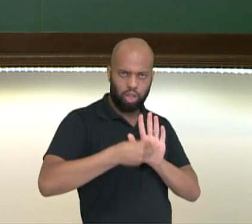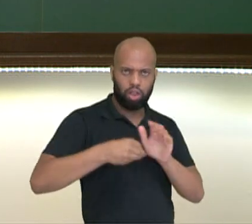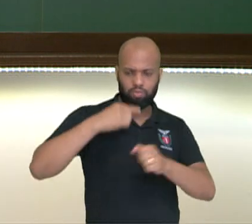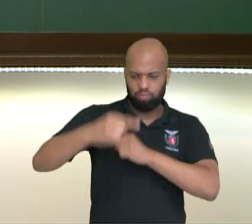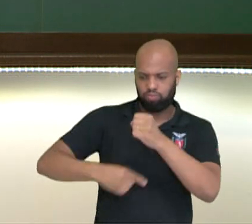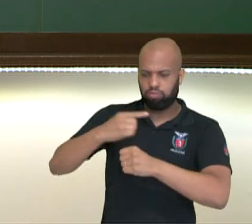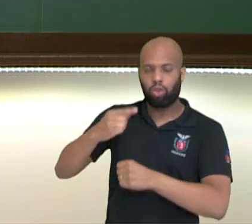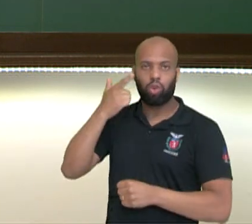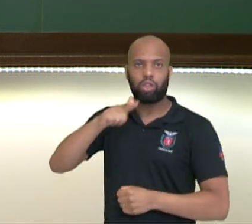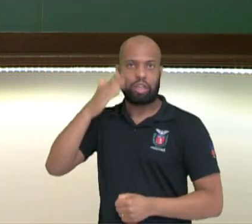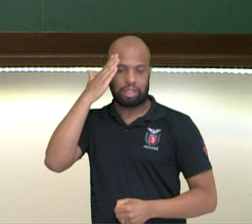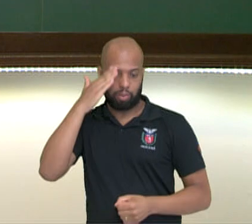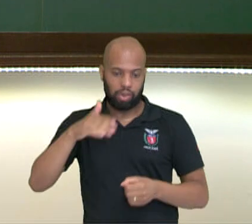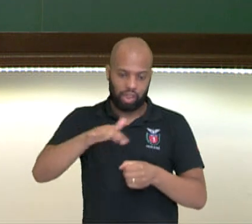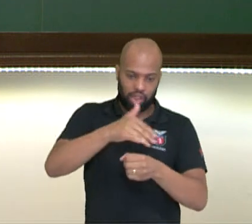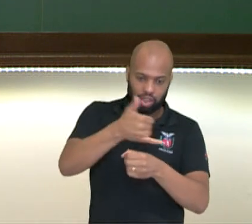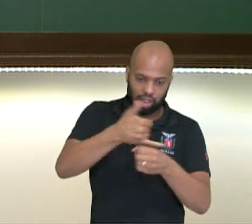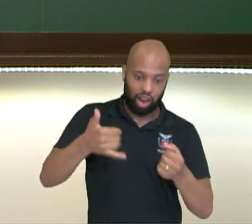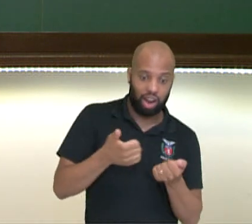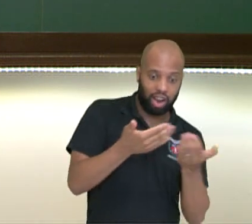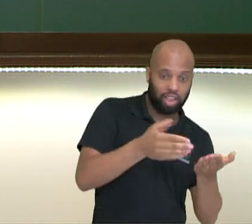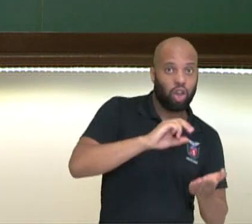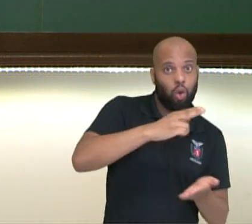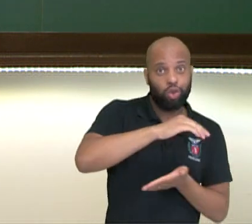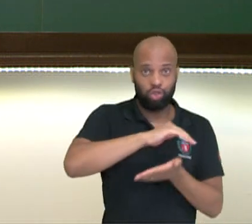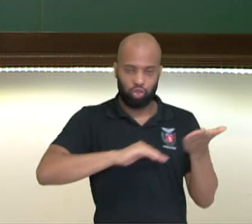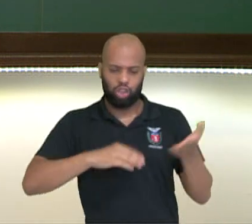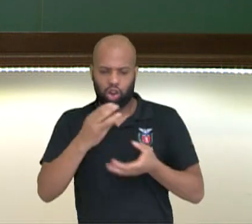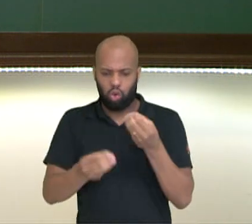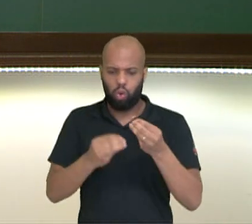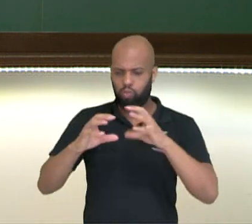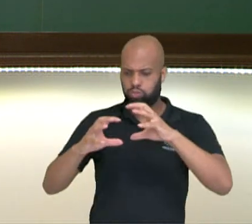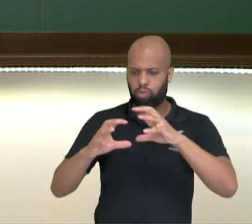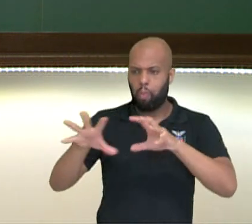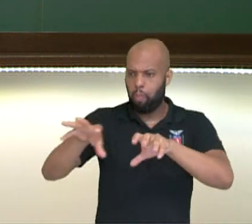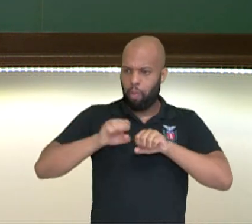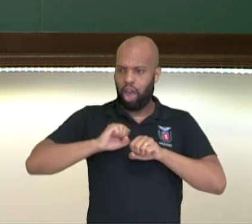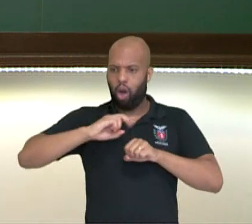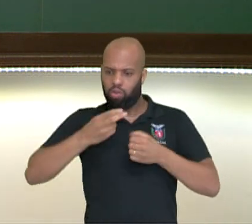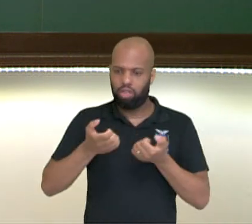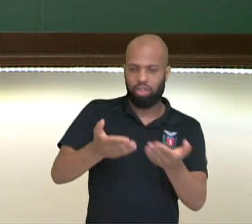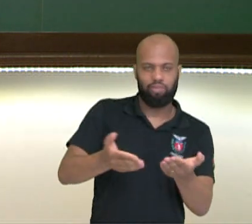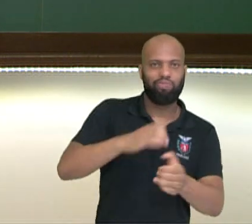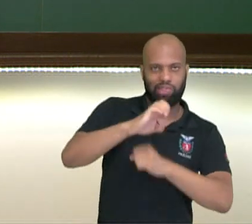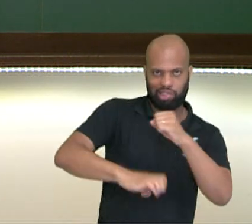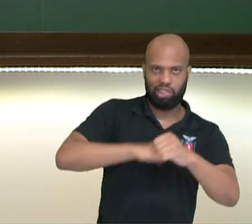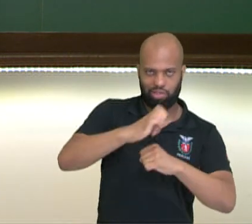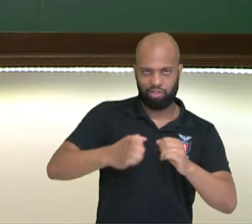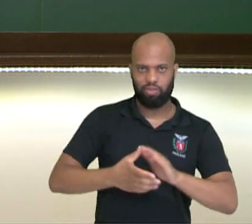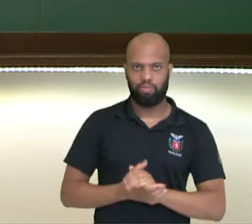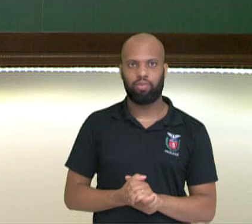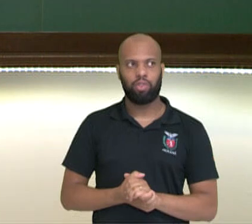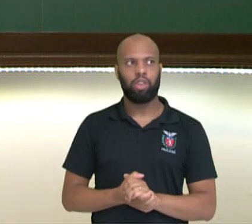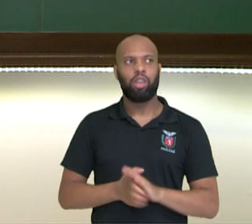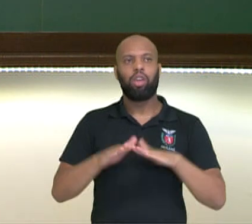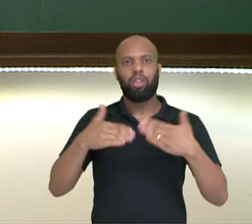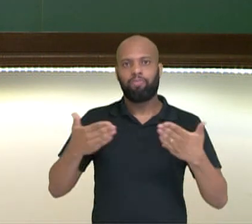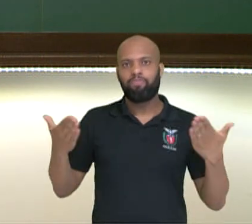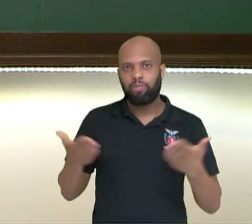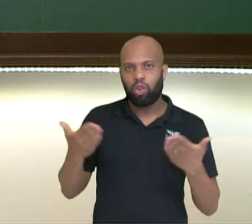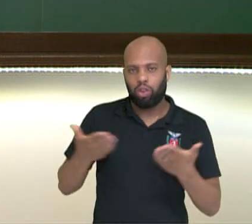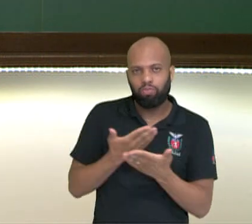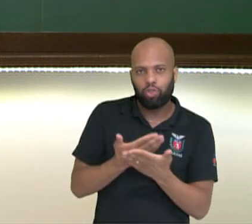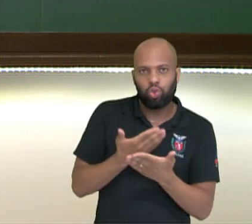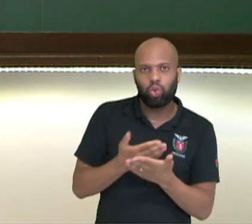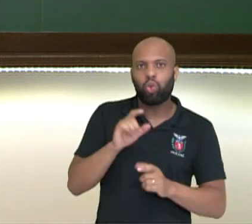de eletrização, a gente entender como que um corpo se eletriza, ok? Então, para o nosso trabalho